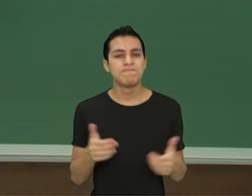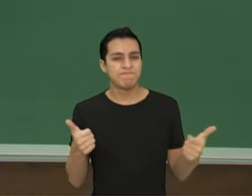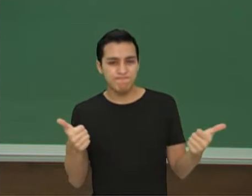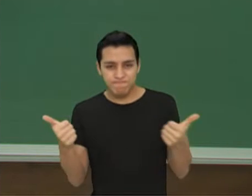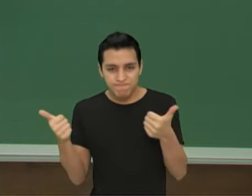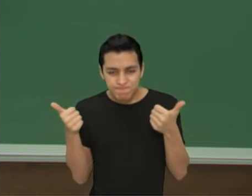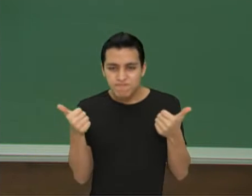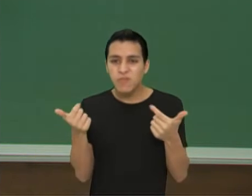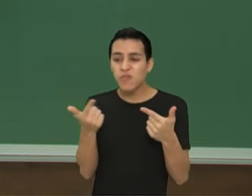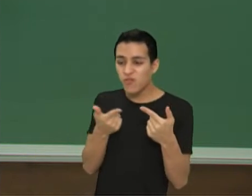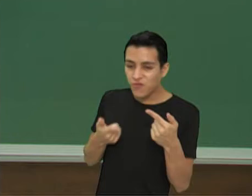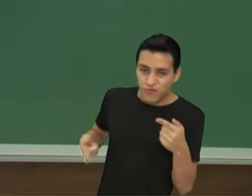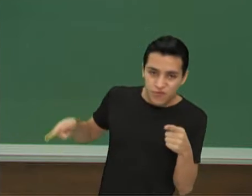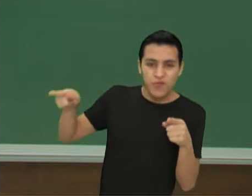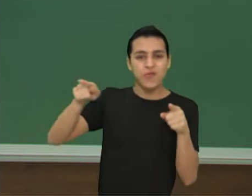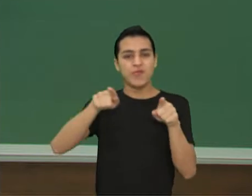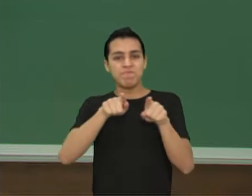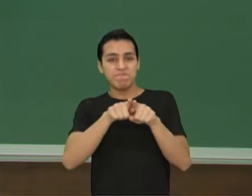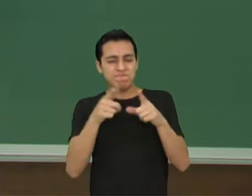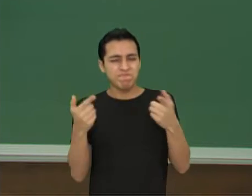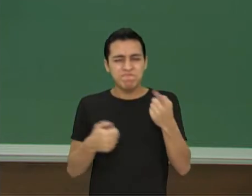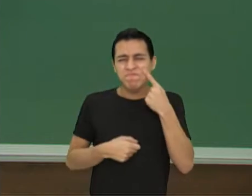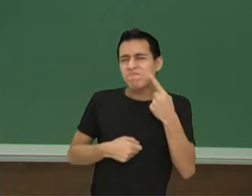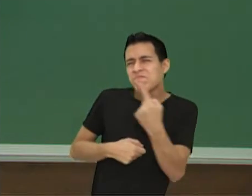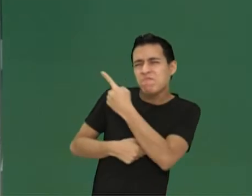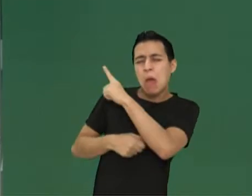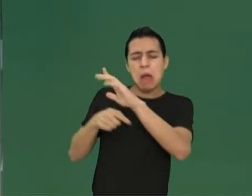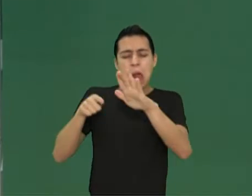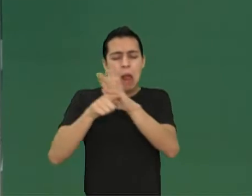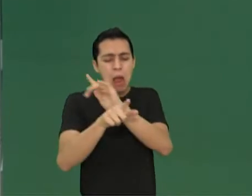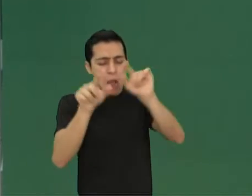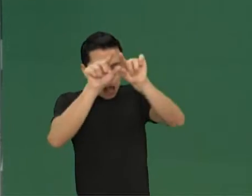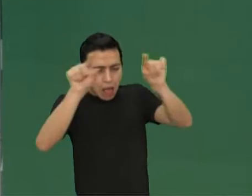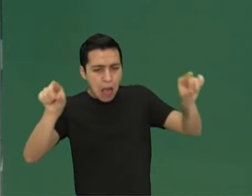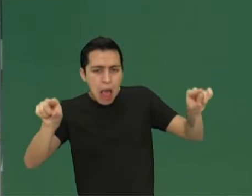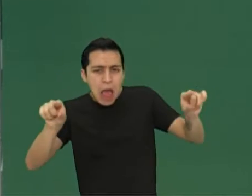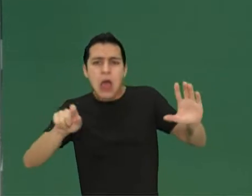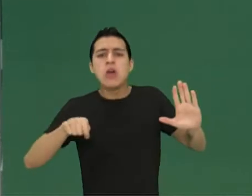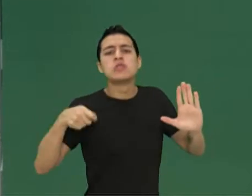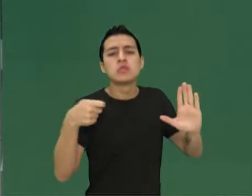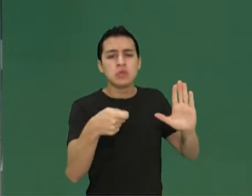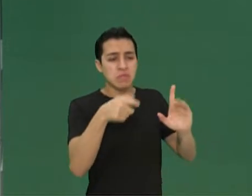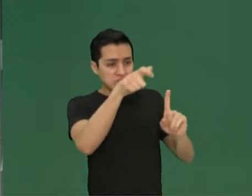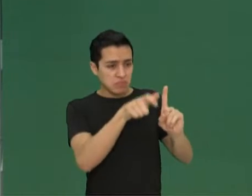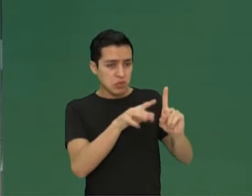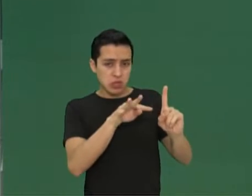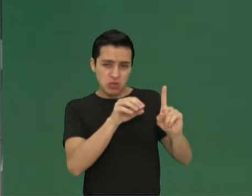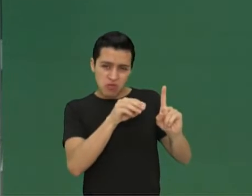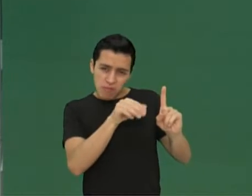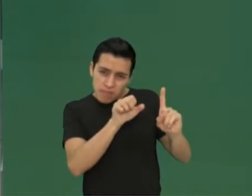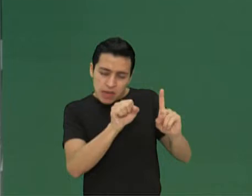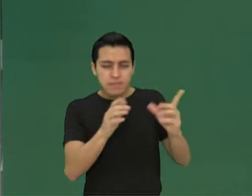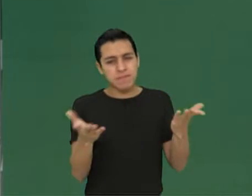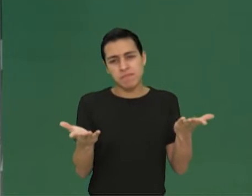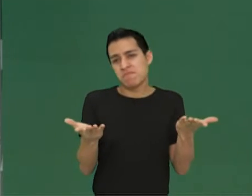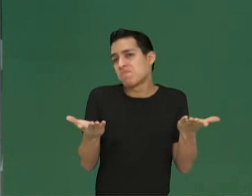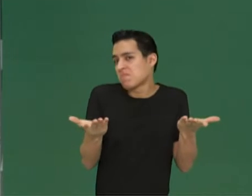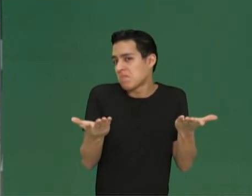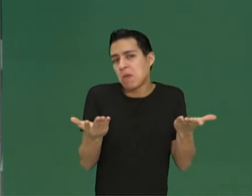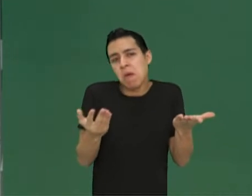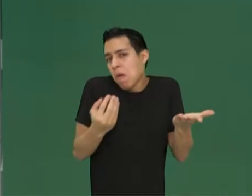Estamos de volta, pessoal. Então, sobre essa questão que nós temos sobre o Tomás de Aquino, claro que a resposta aqui poderia